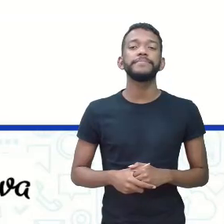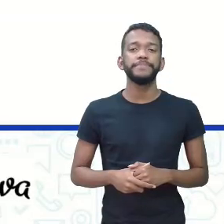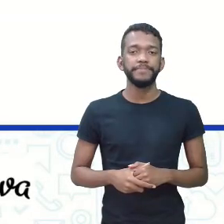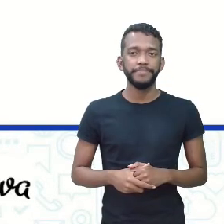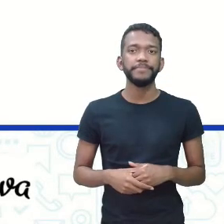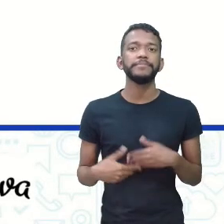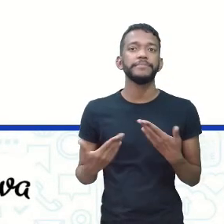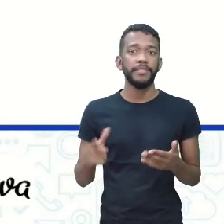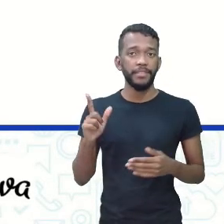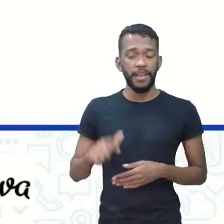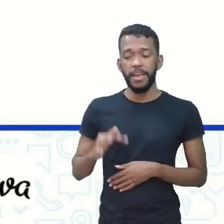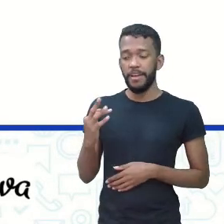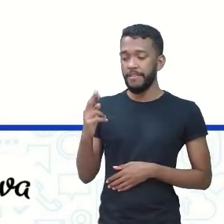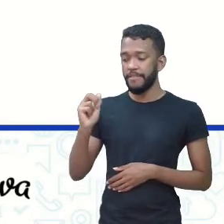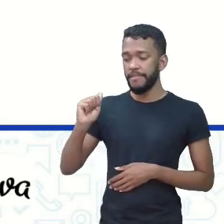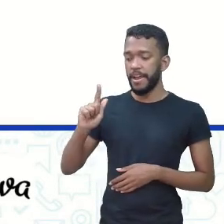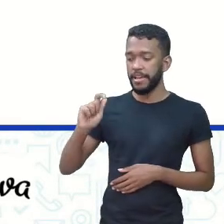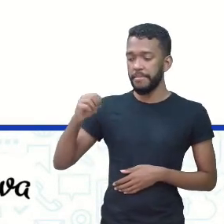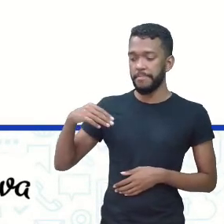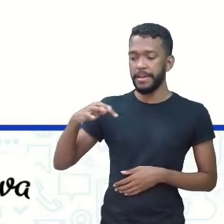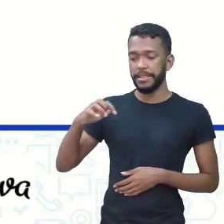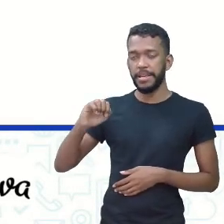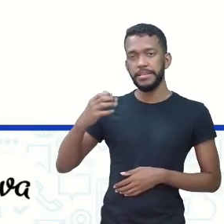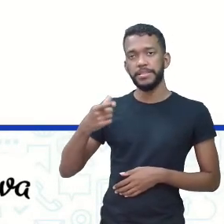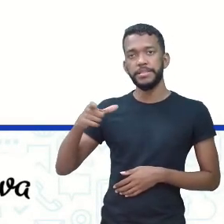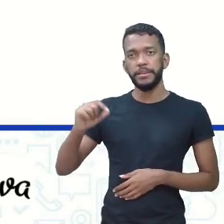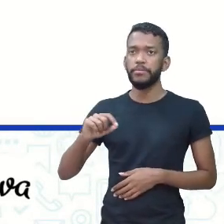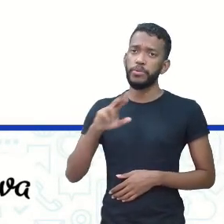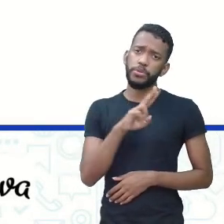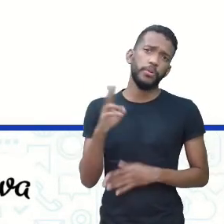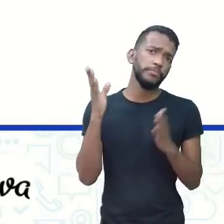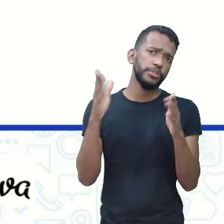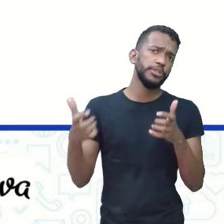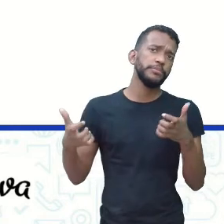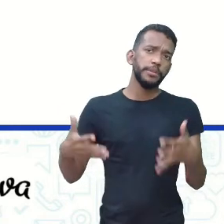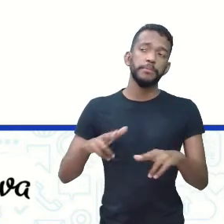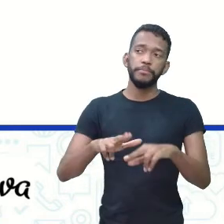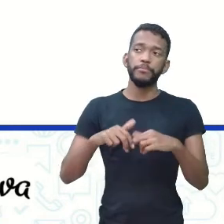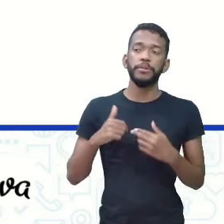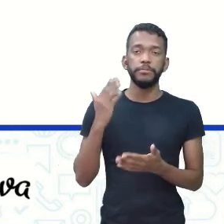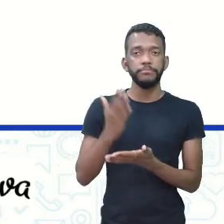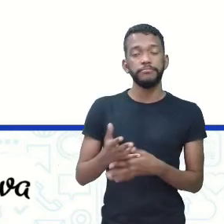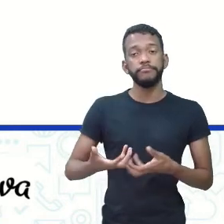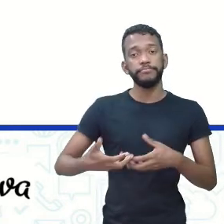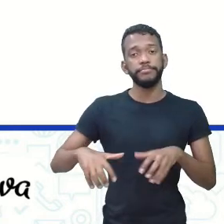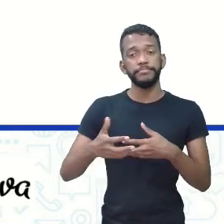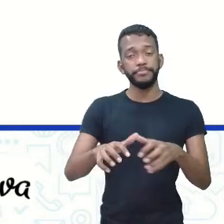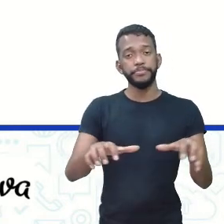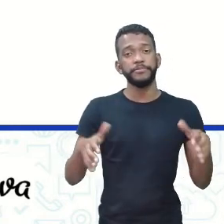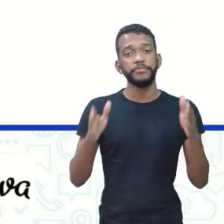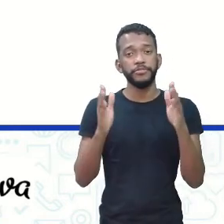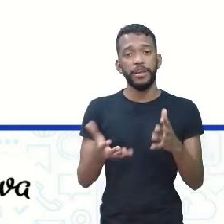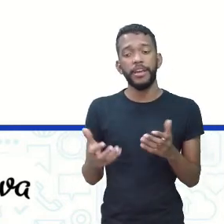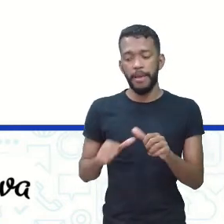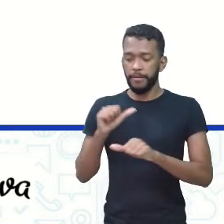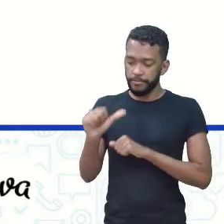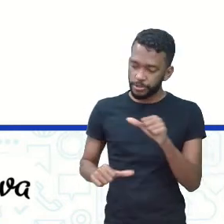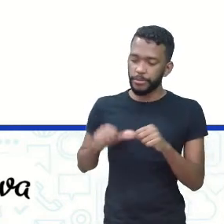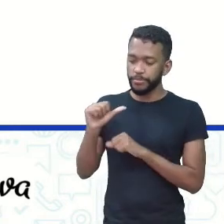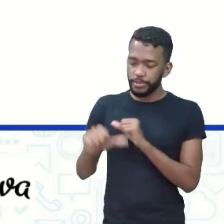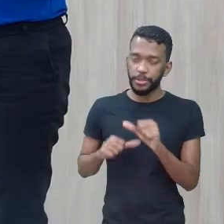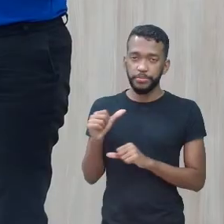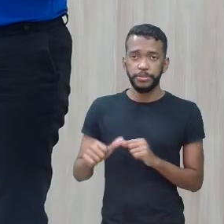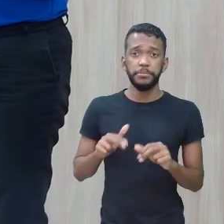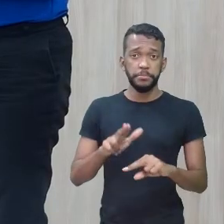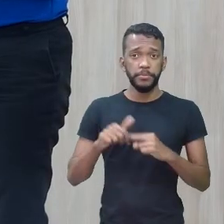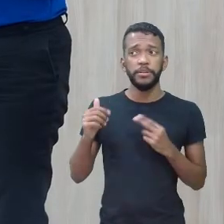Então, fragmentação. Pelo nome já está dizendo, né? Que eles se destacam pela capacidade de regenerar, ou seja,